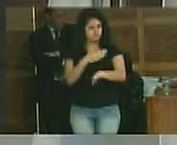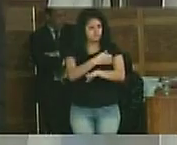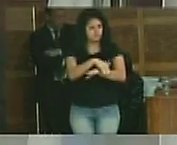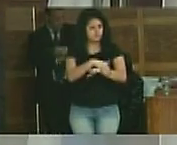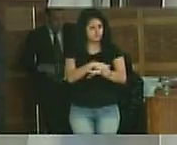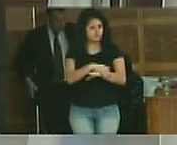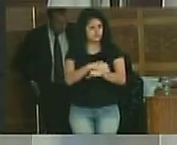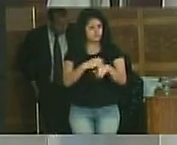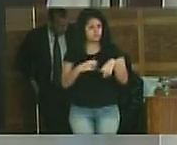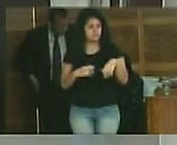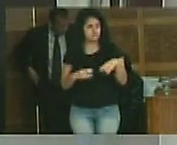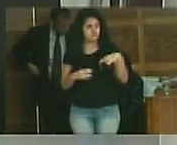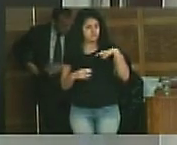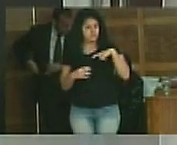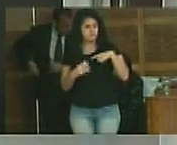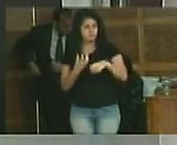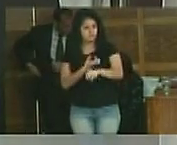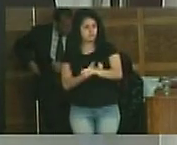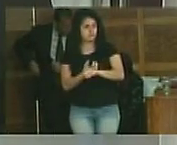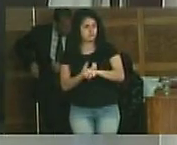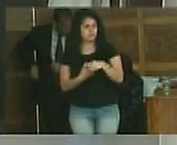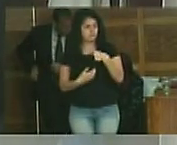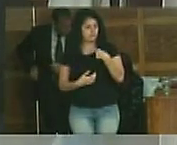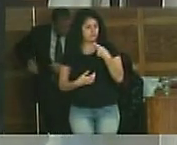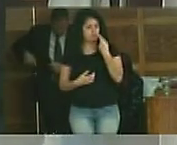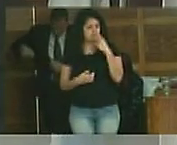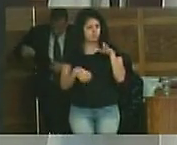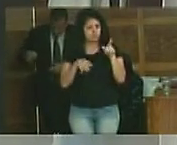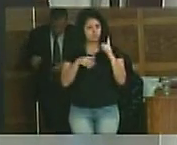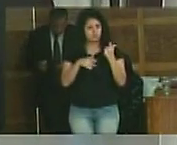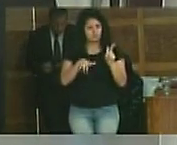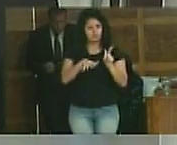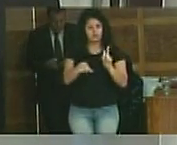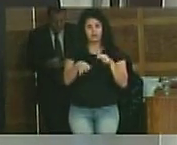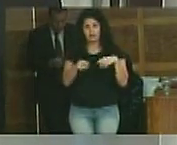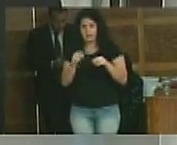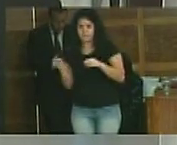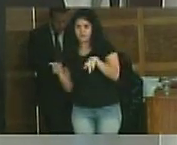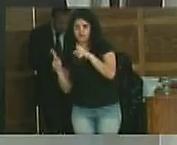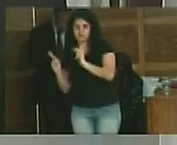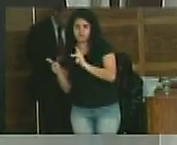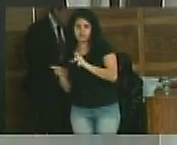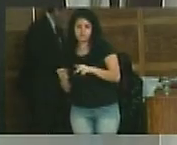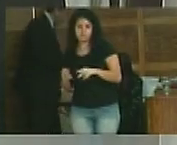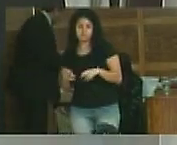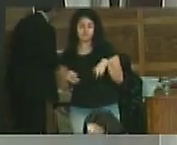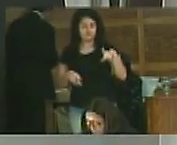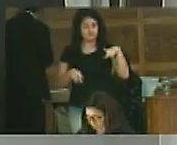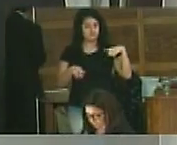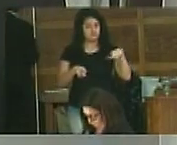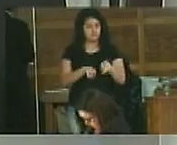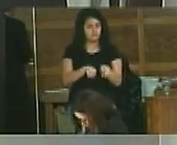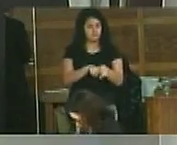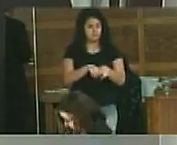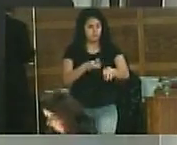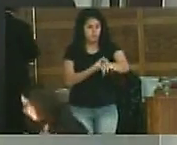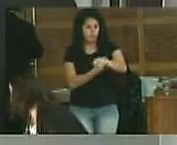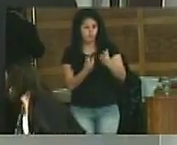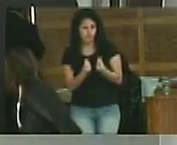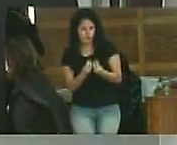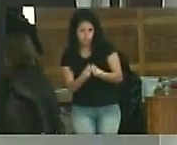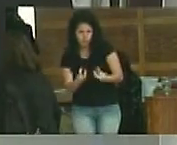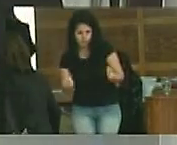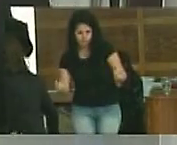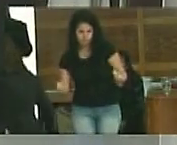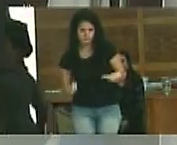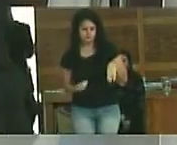pelo mato. E digo que é de Garatucaia ao Parque Mambucaba, fora os buracos pela via, né? É muito